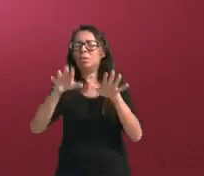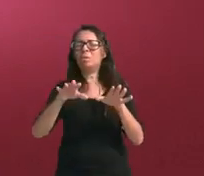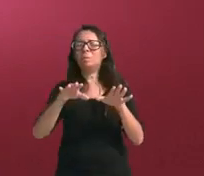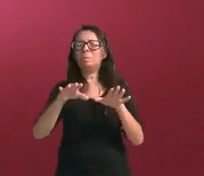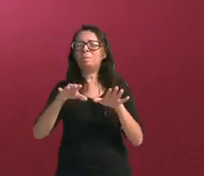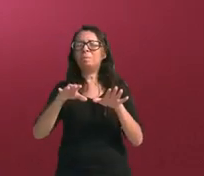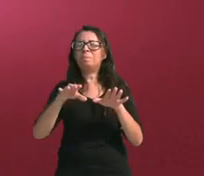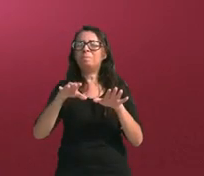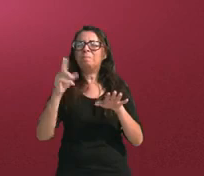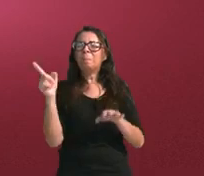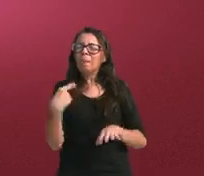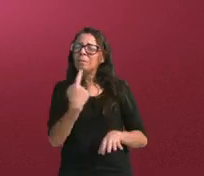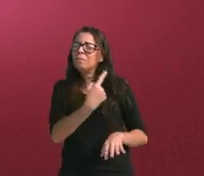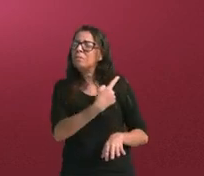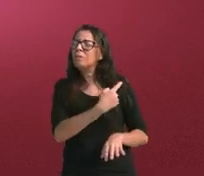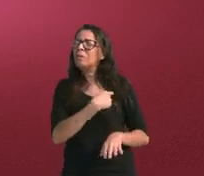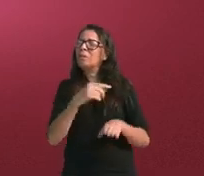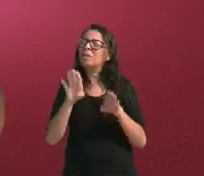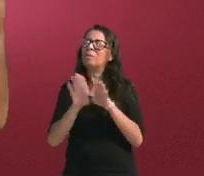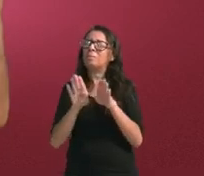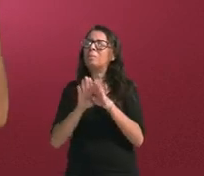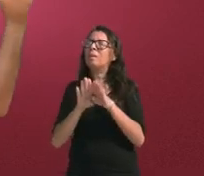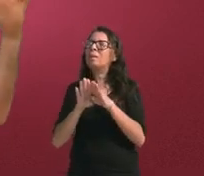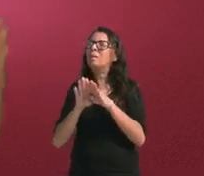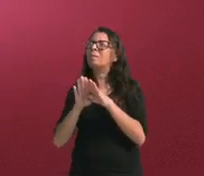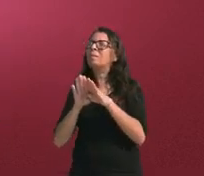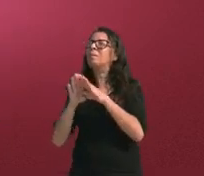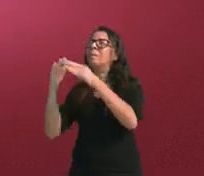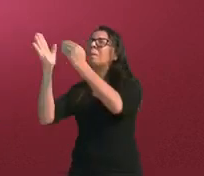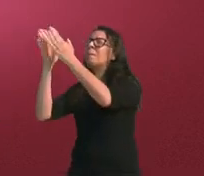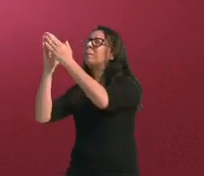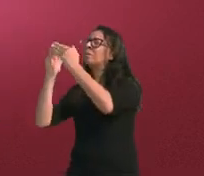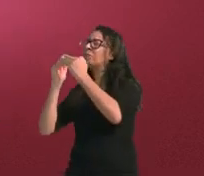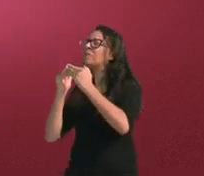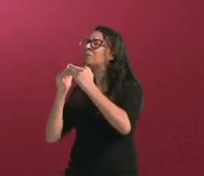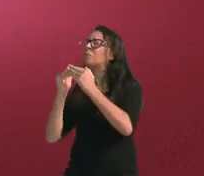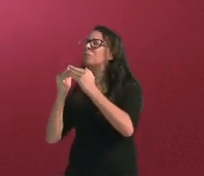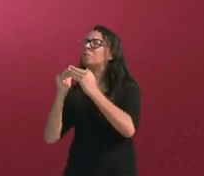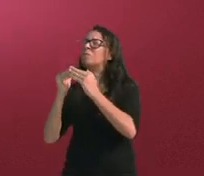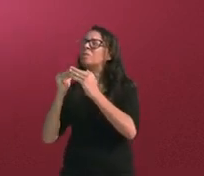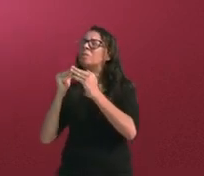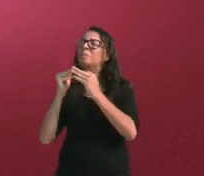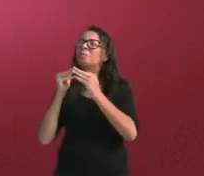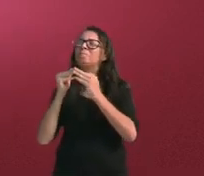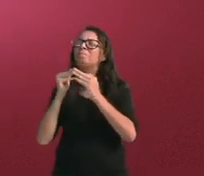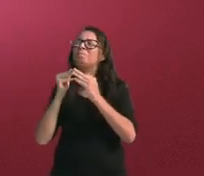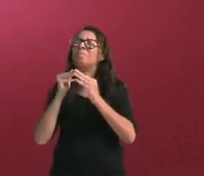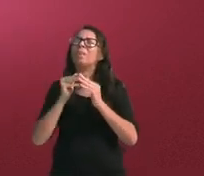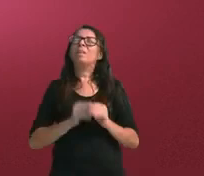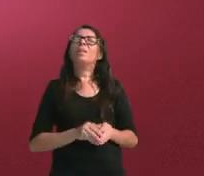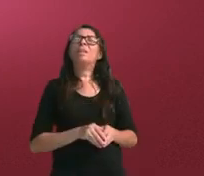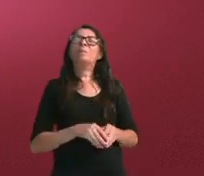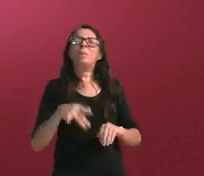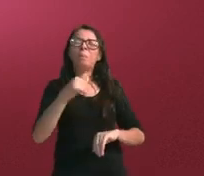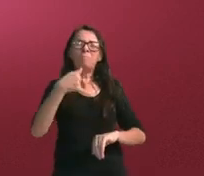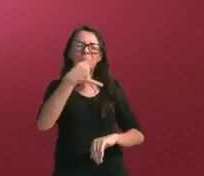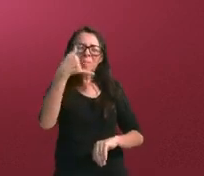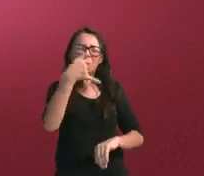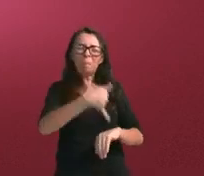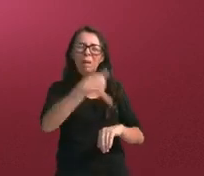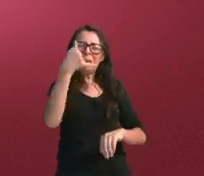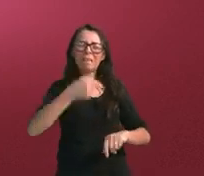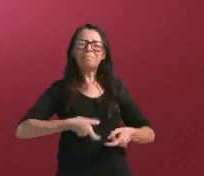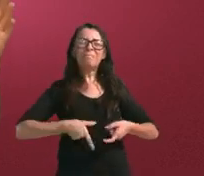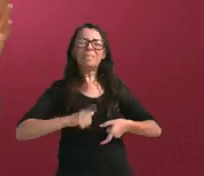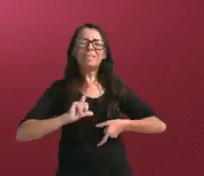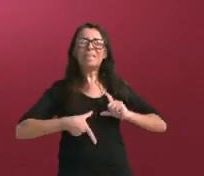Pai. E me recordo agora, Senhor, que nós devemos interceder por Israel, como diz no Salmo, ó Pai. Que haja